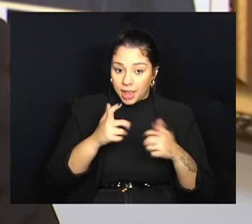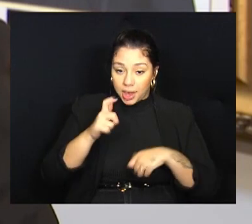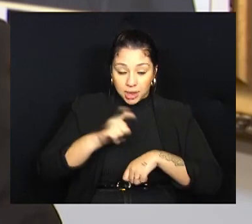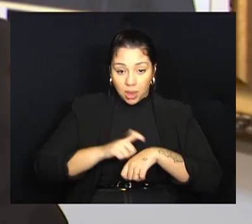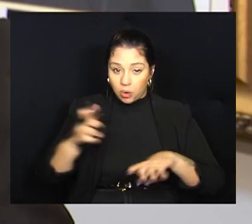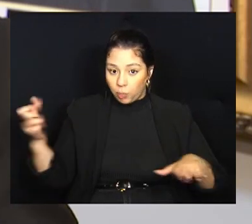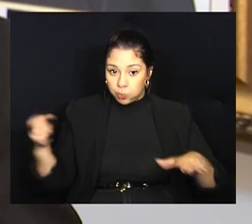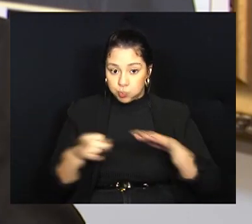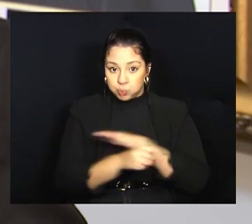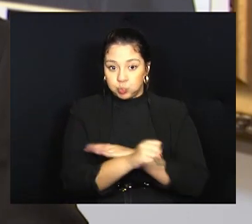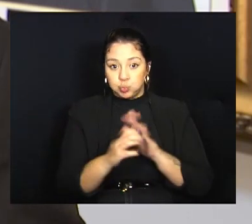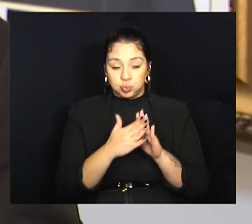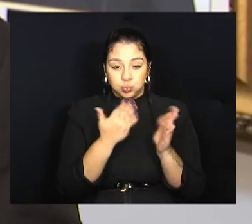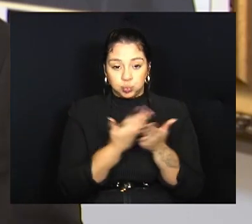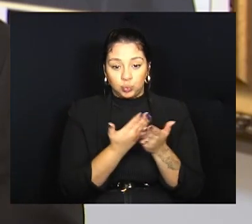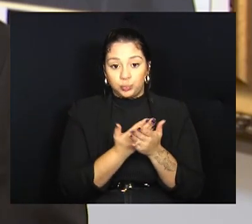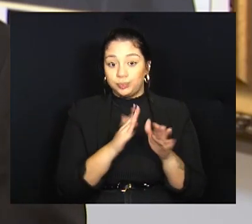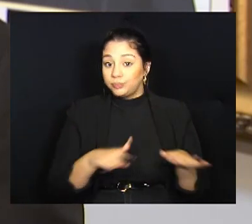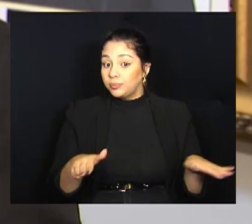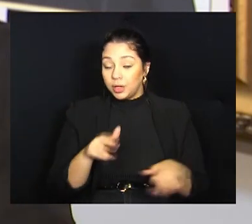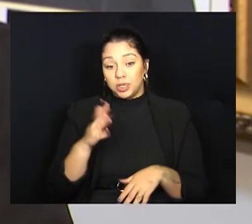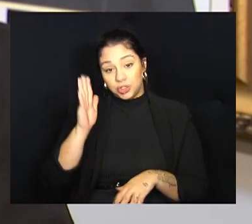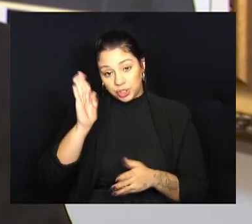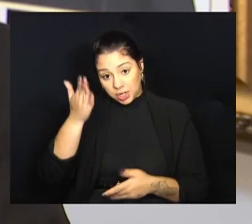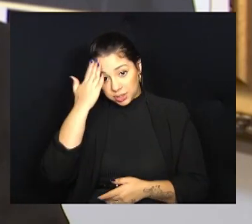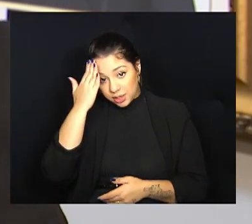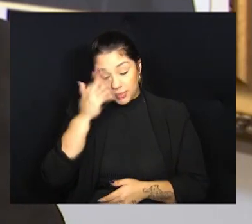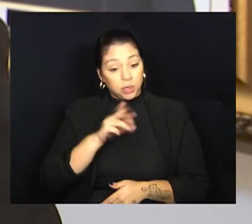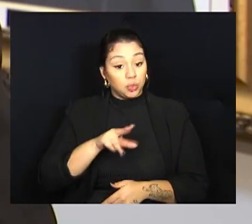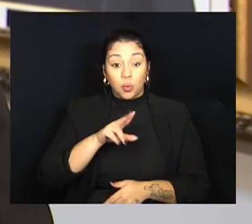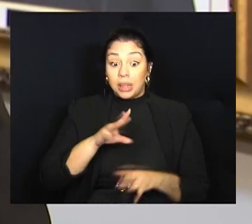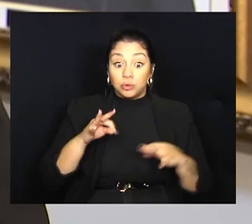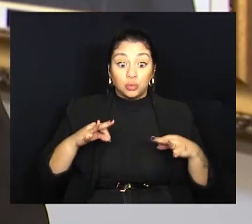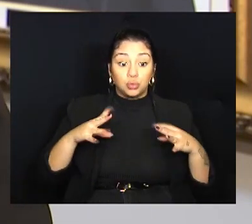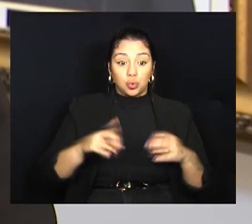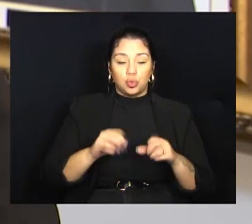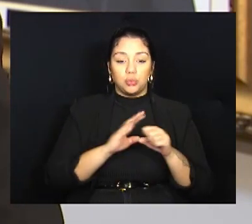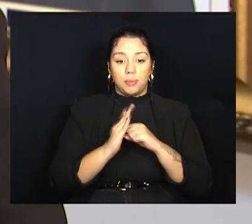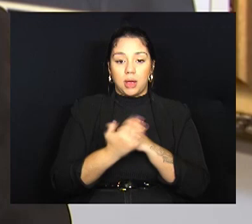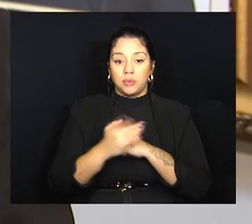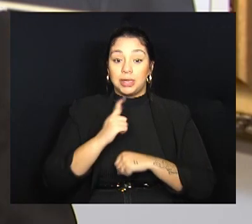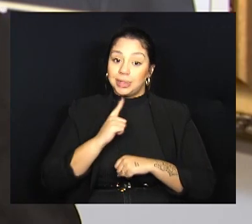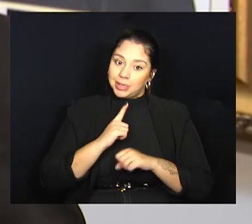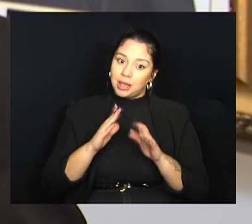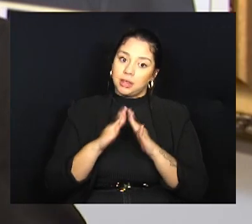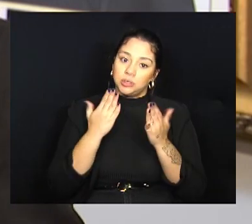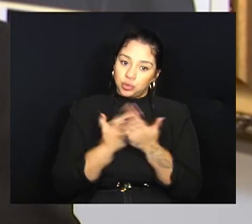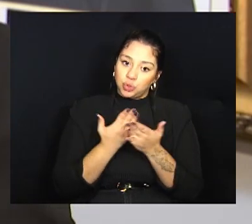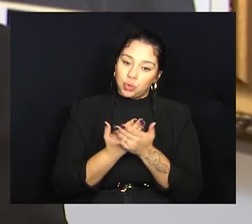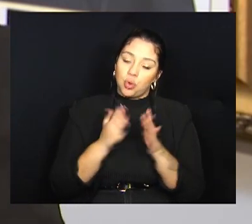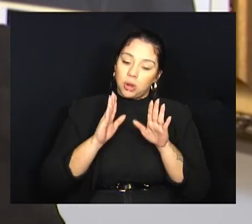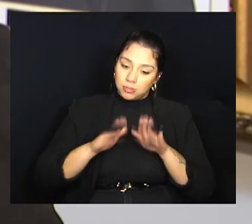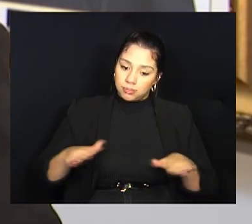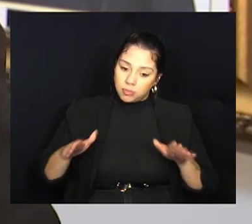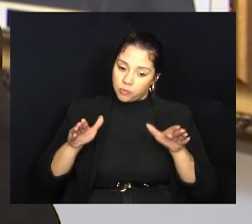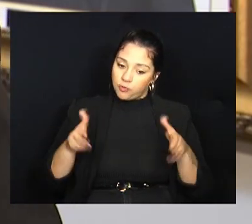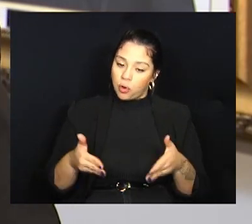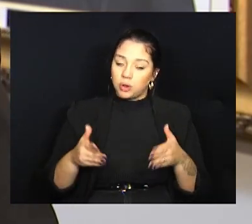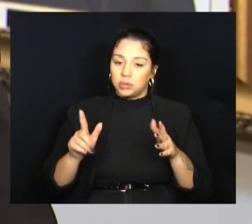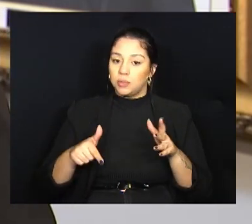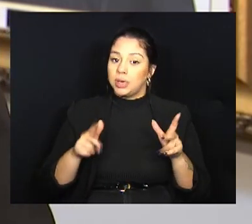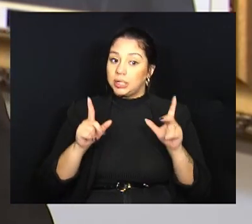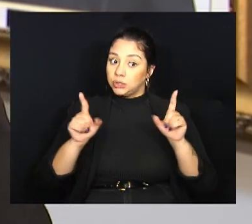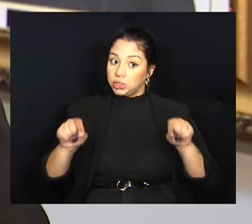creches, e nós sabemos que não é em todos os bairros que tem esse equipamento público. Então é um grande desafio para o Poder